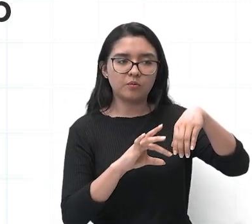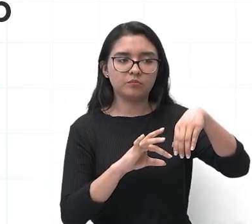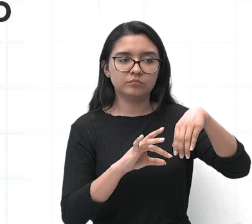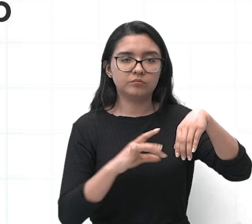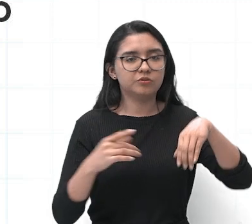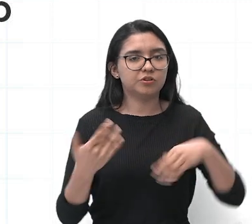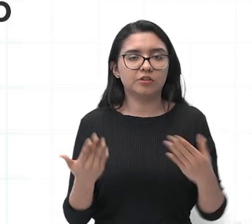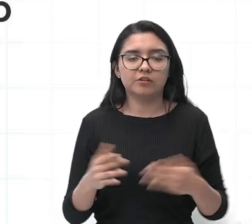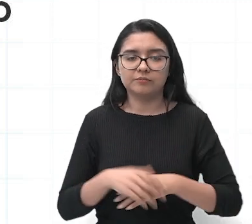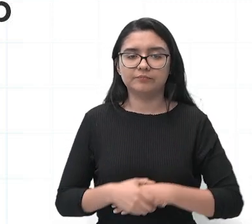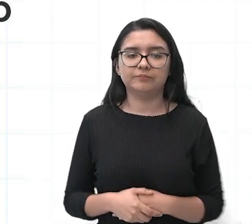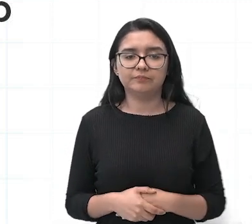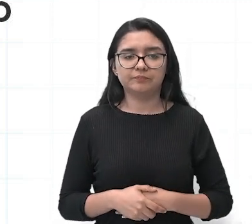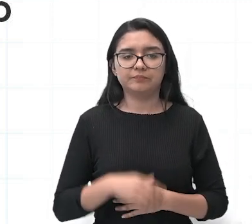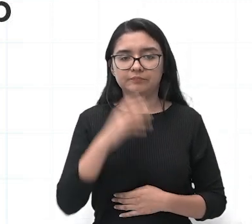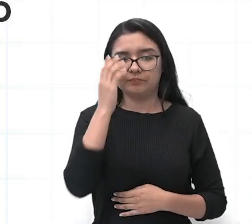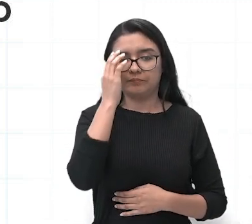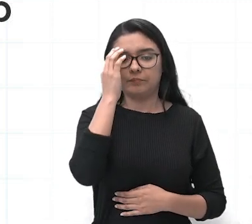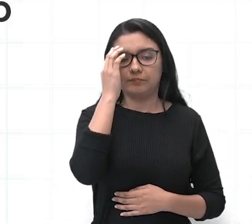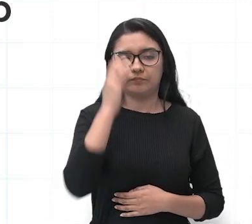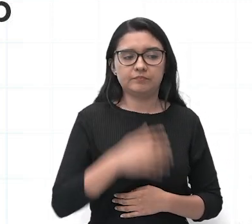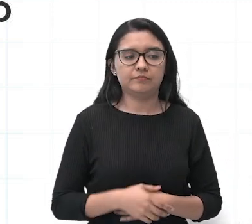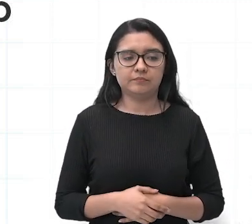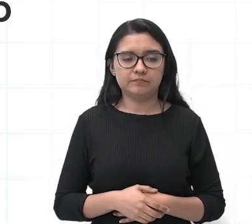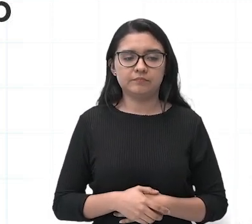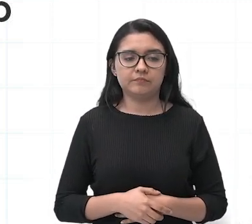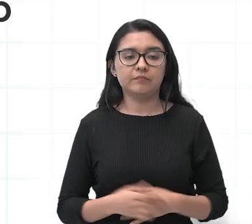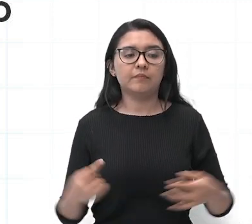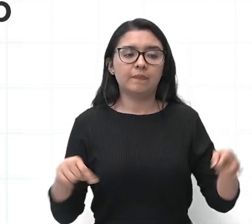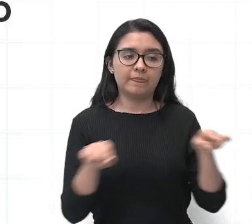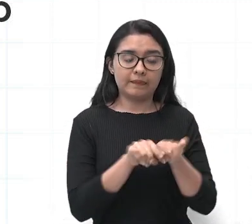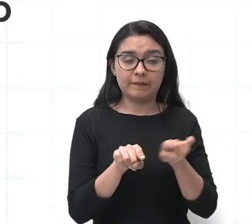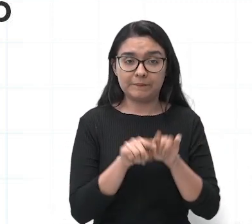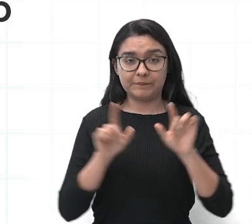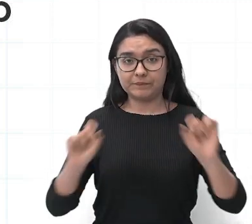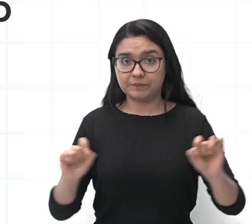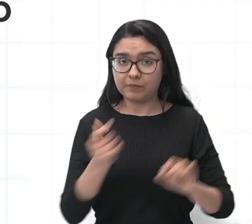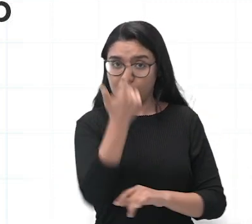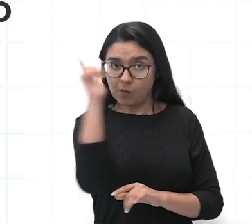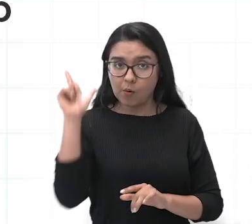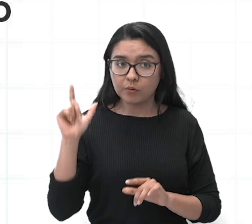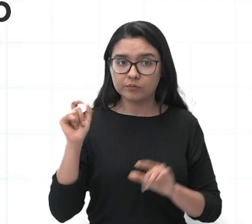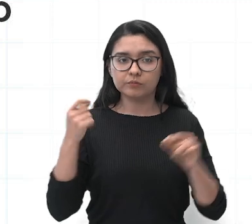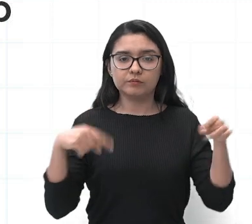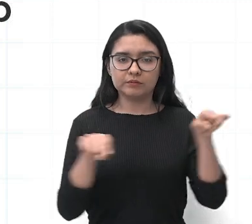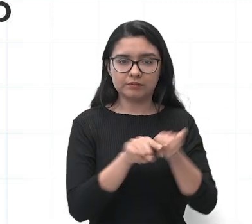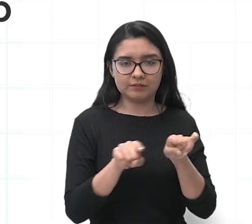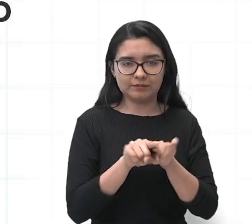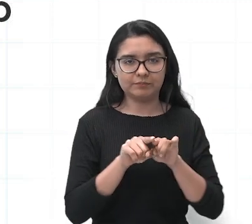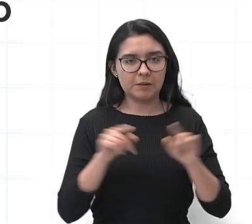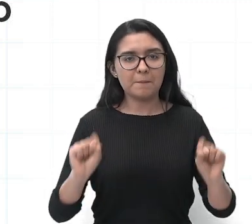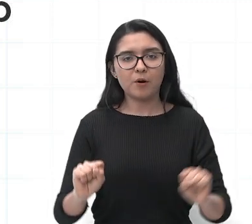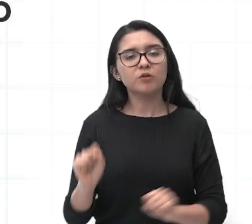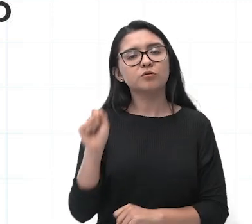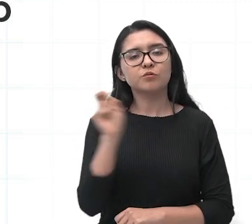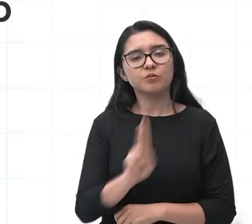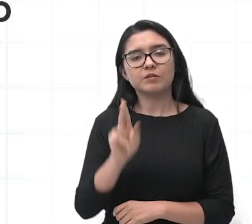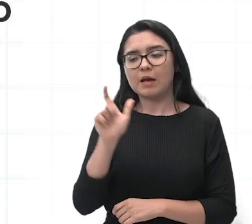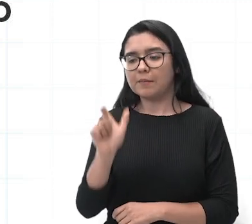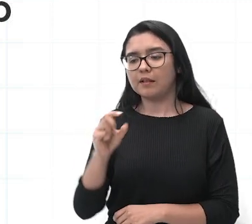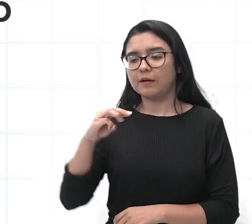Tá certo? Outro ponto que pode ser utilizado, essa questão do manjar, né?